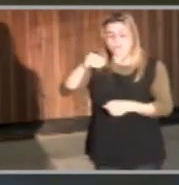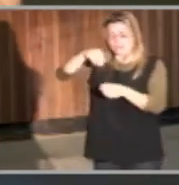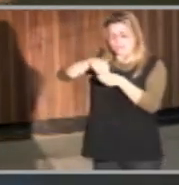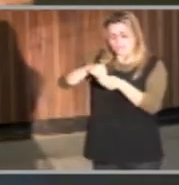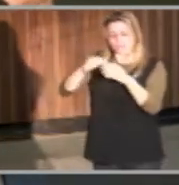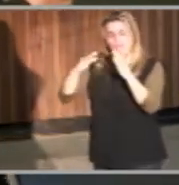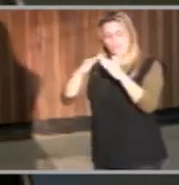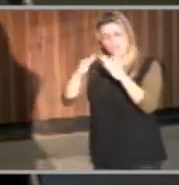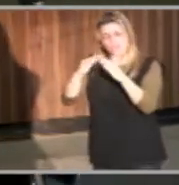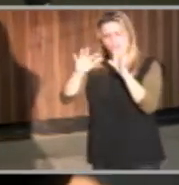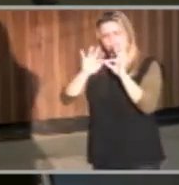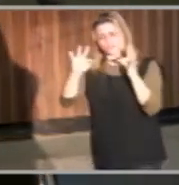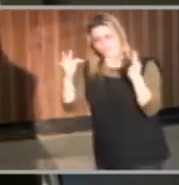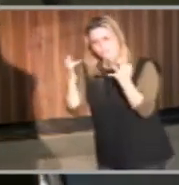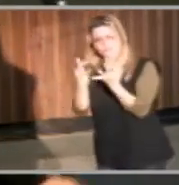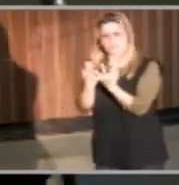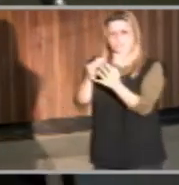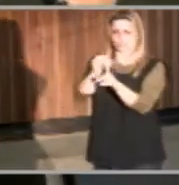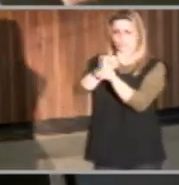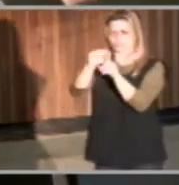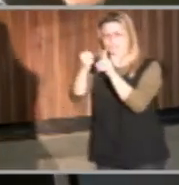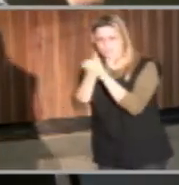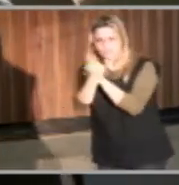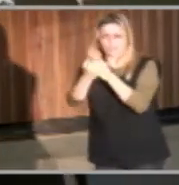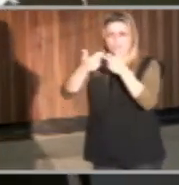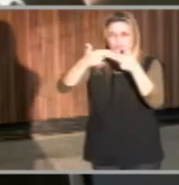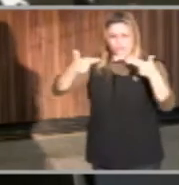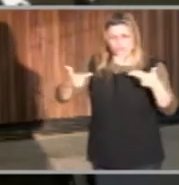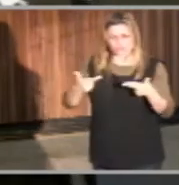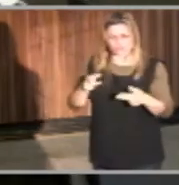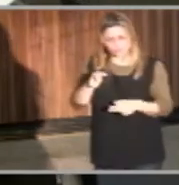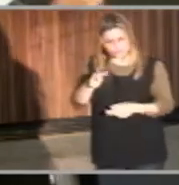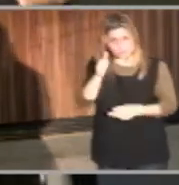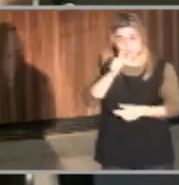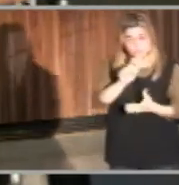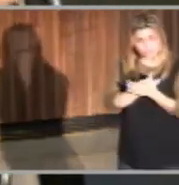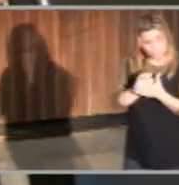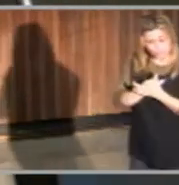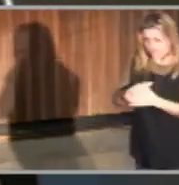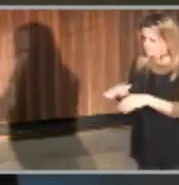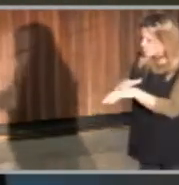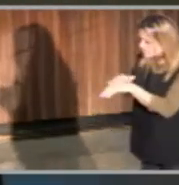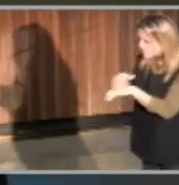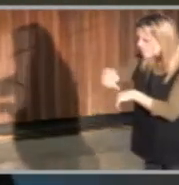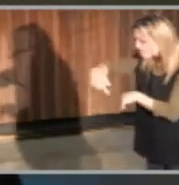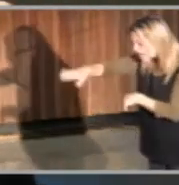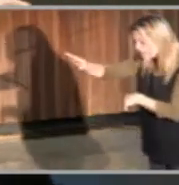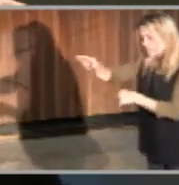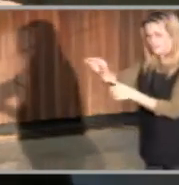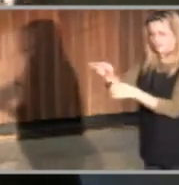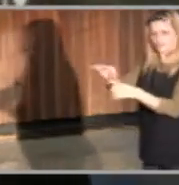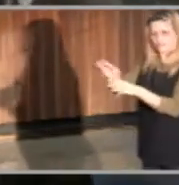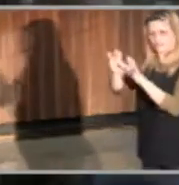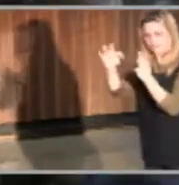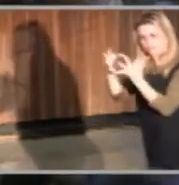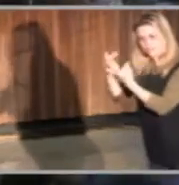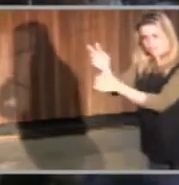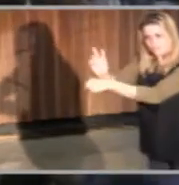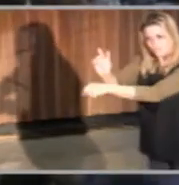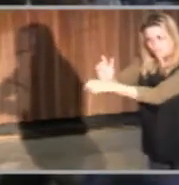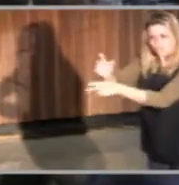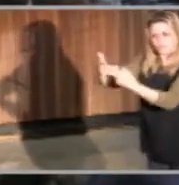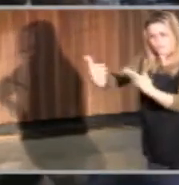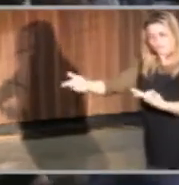do papel do homem na sociedade, do papel do homem como servo de Deus, do papel do homem como ministro do reino de